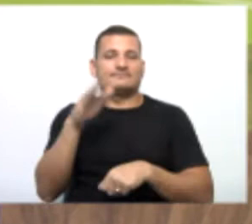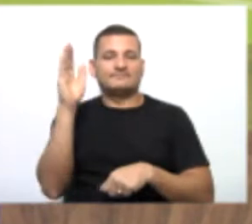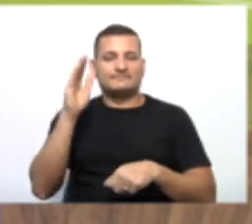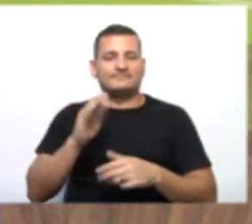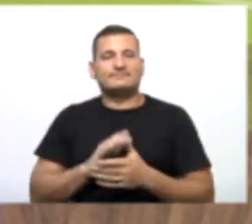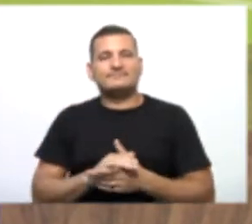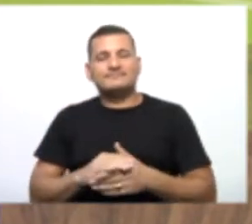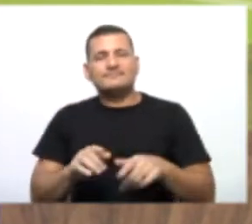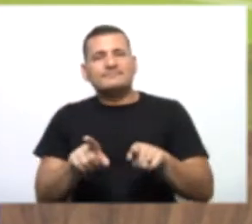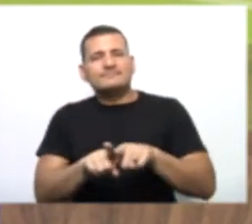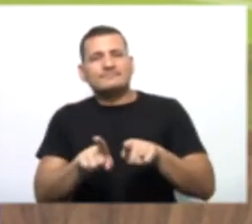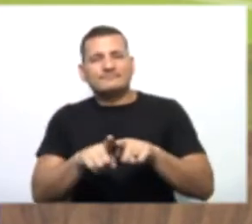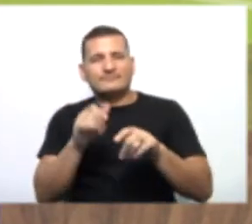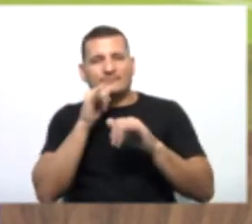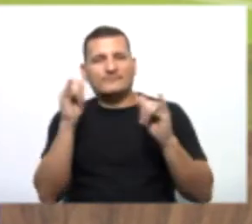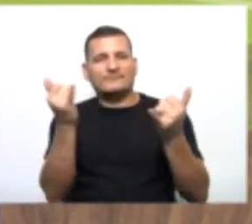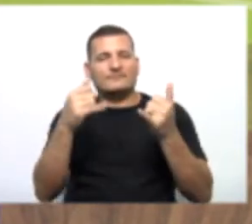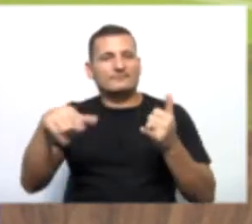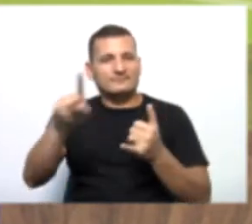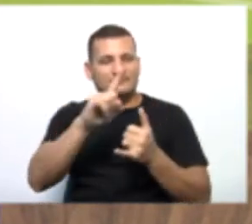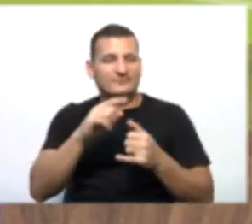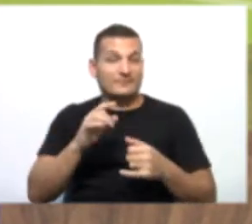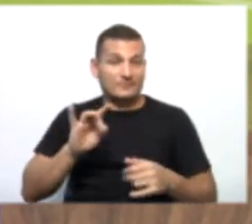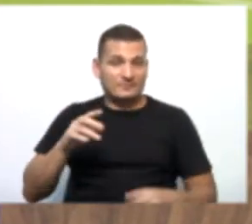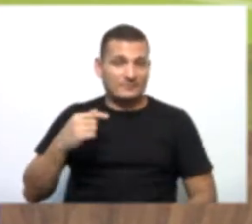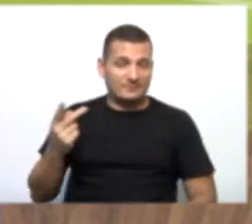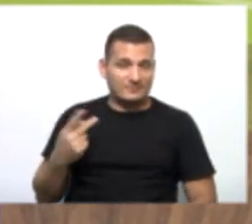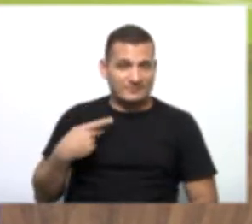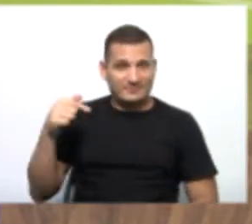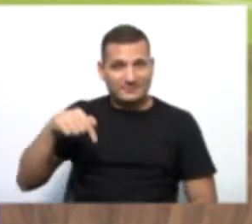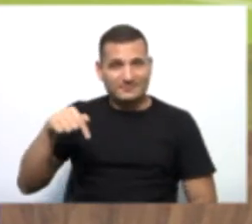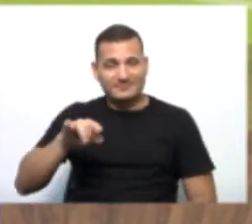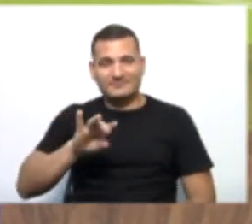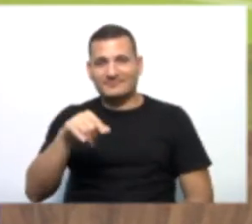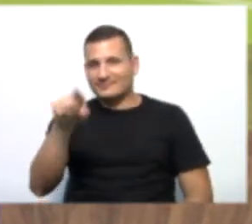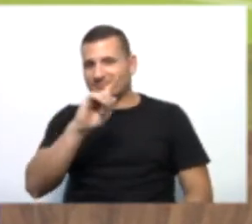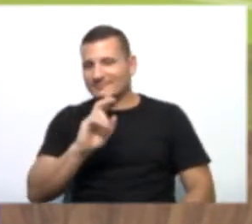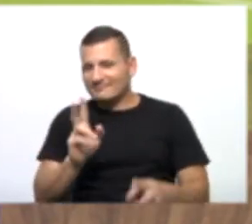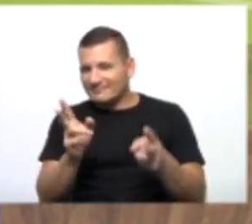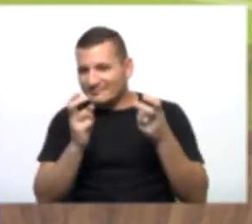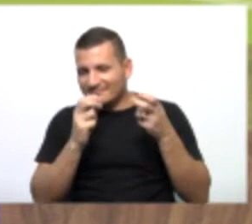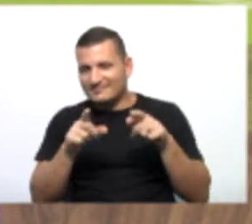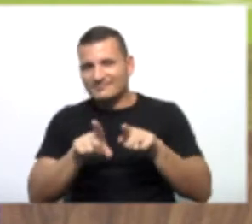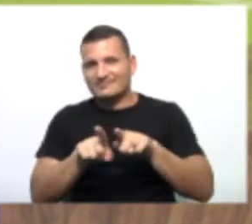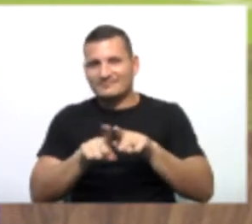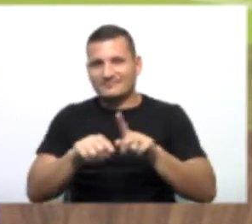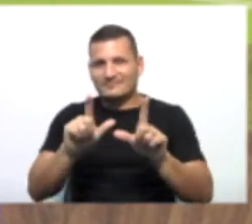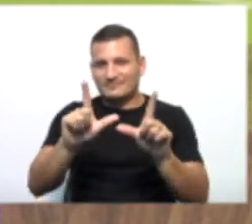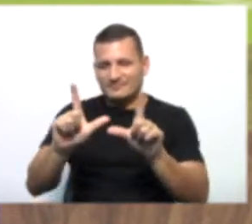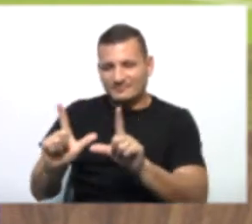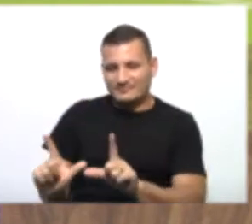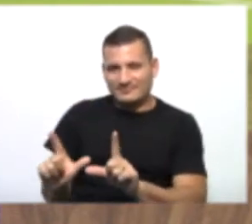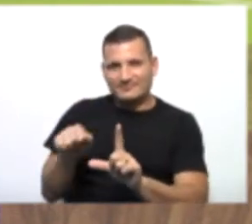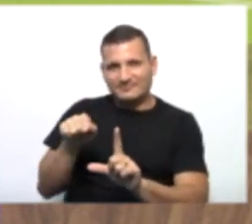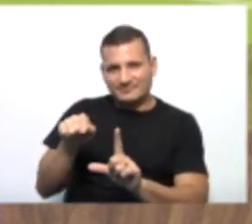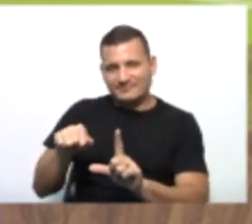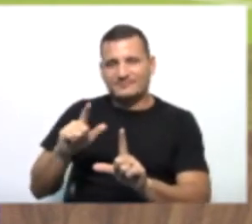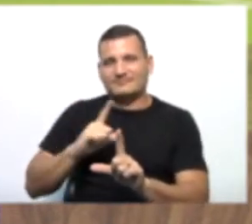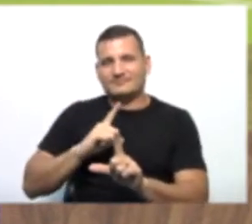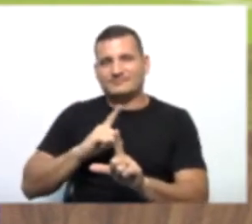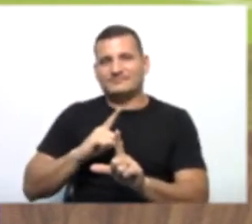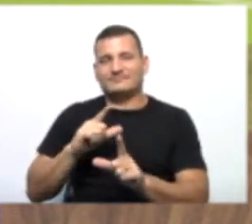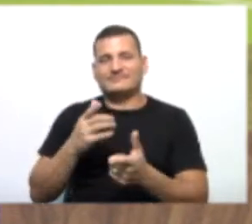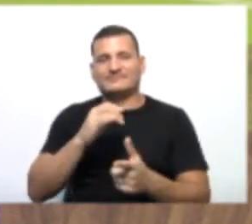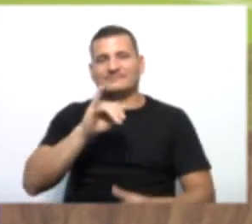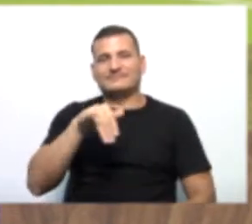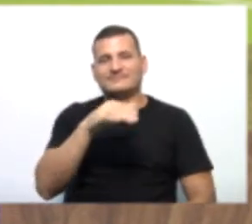olha, eu gostaria de falar uma coisa para vocês, nós não estamos sozinhos aqui não, né? Você deve ter percebido no cantinho da sua tela aí, ó, tem o nosso amigo